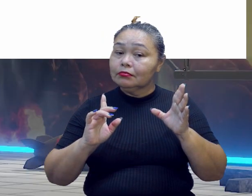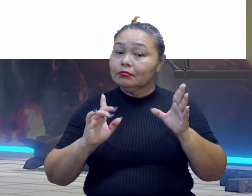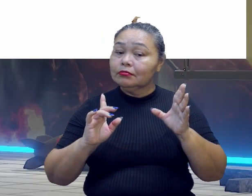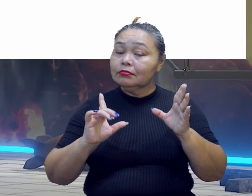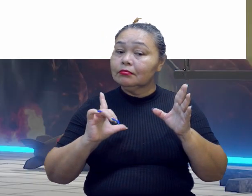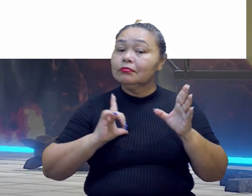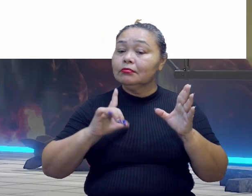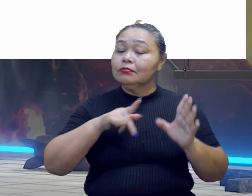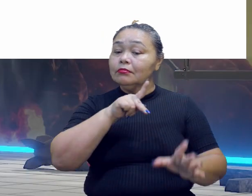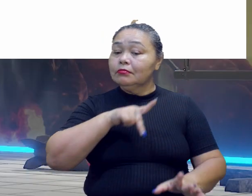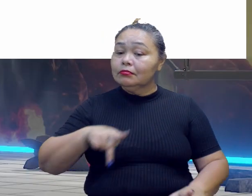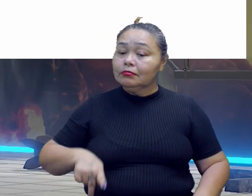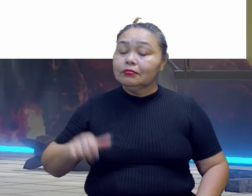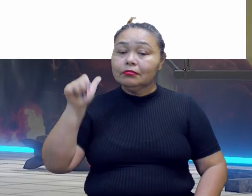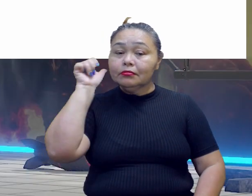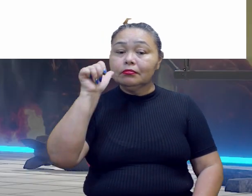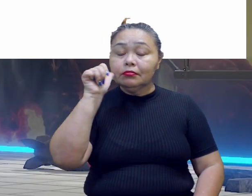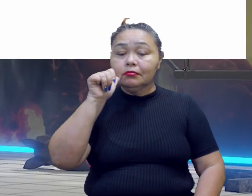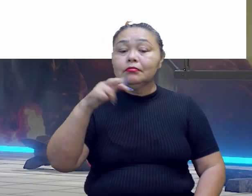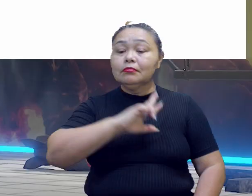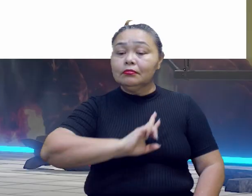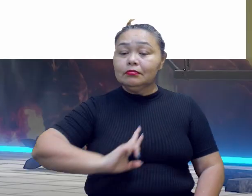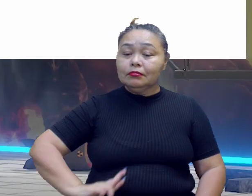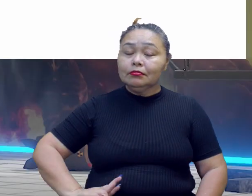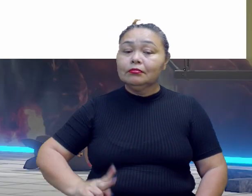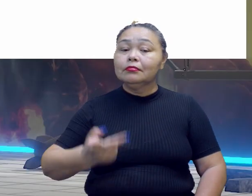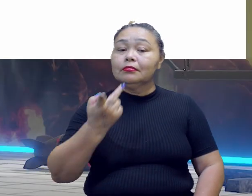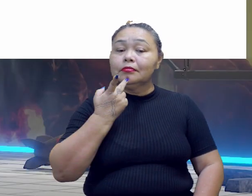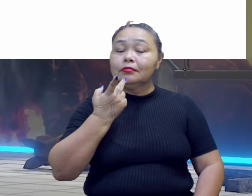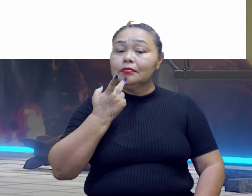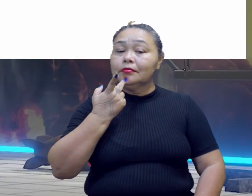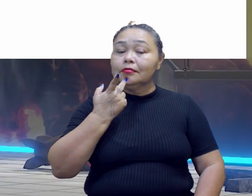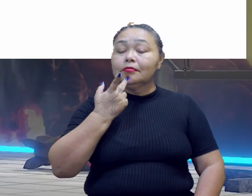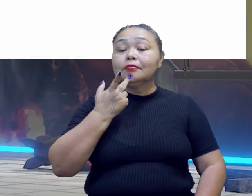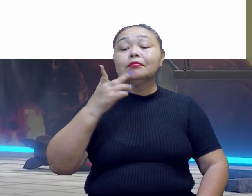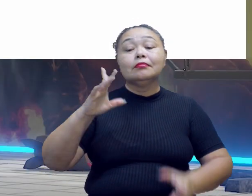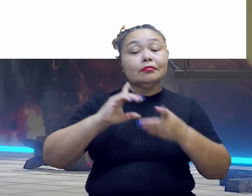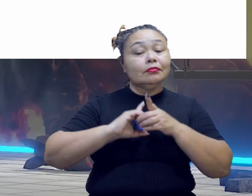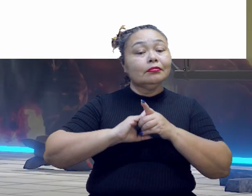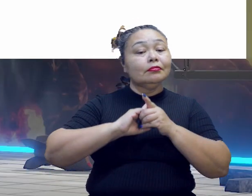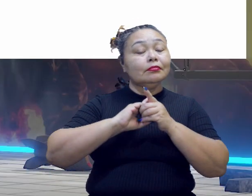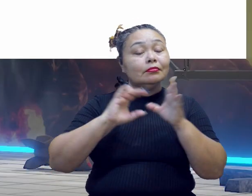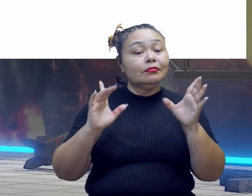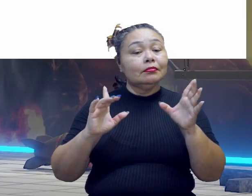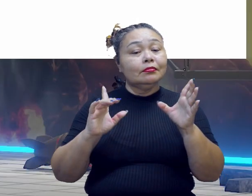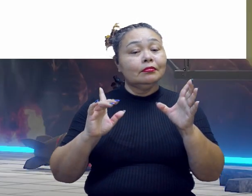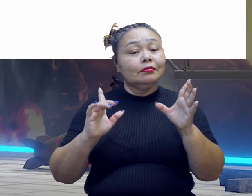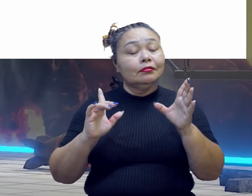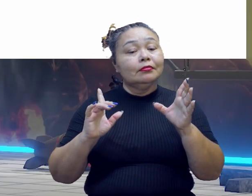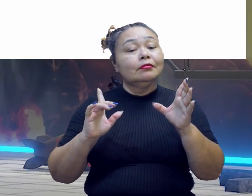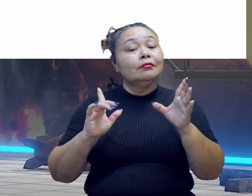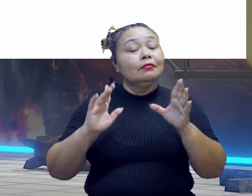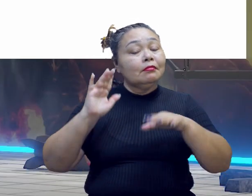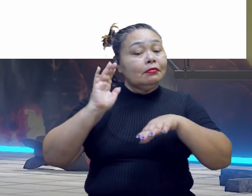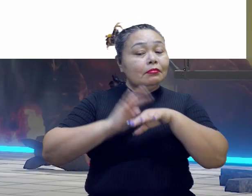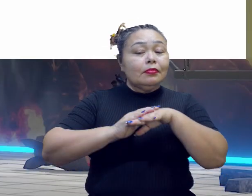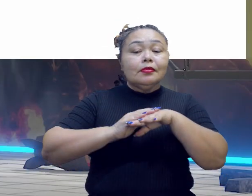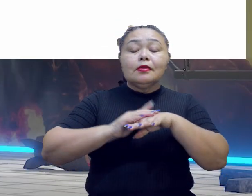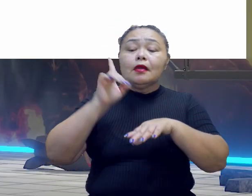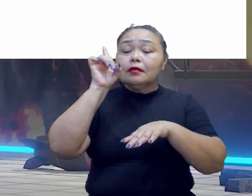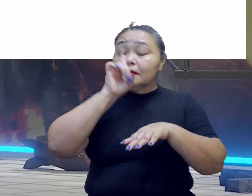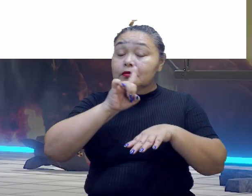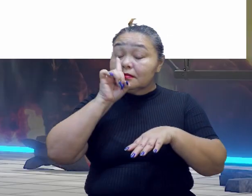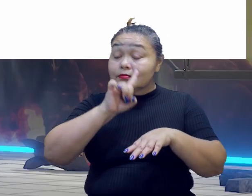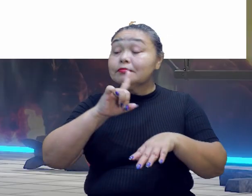Tinha uma presidenta da República que ela dizia que a democracia, por mais falha